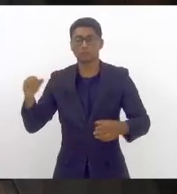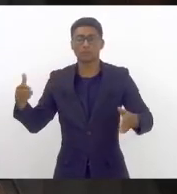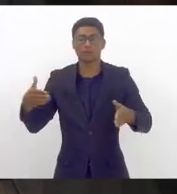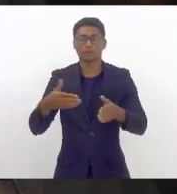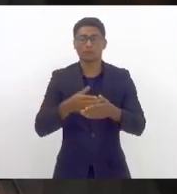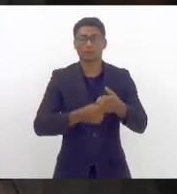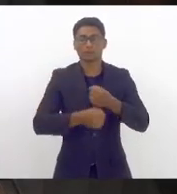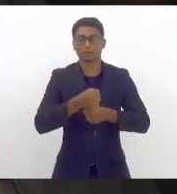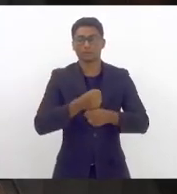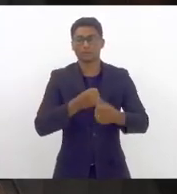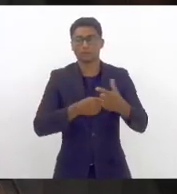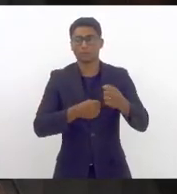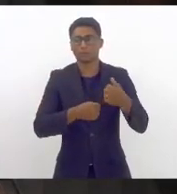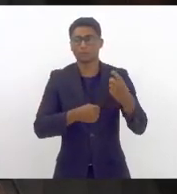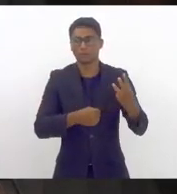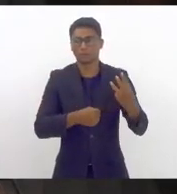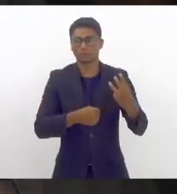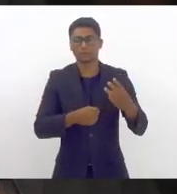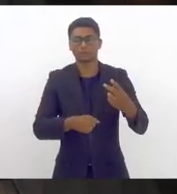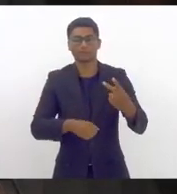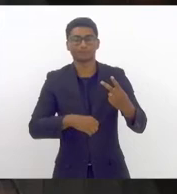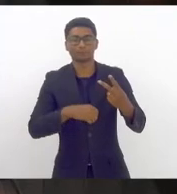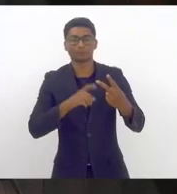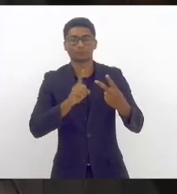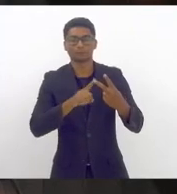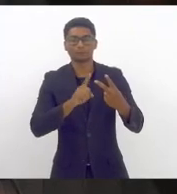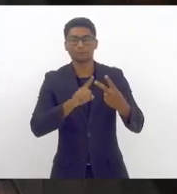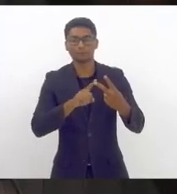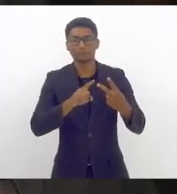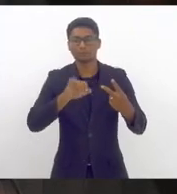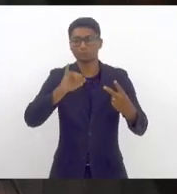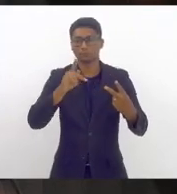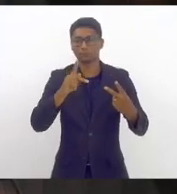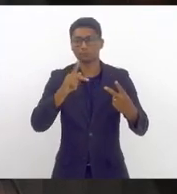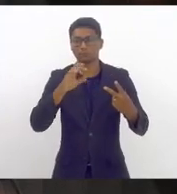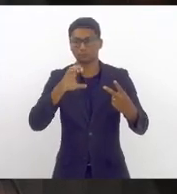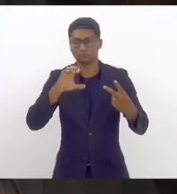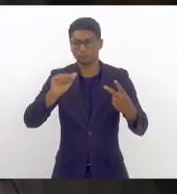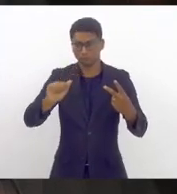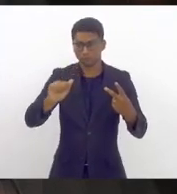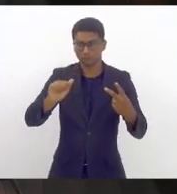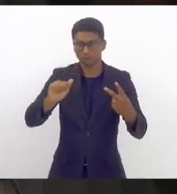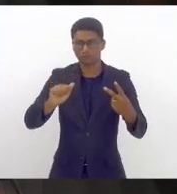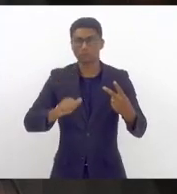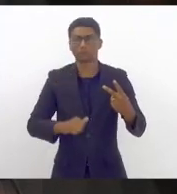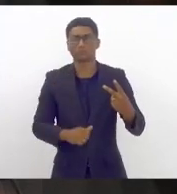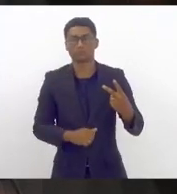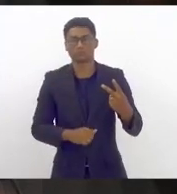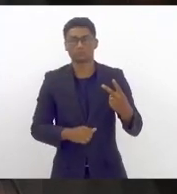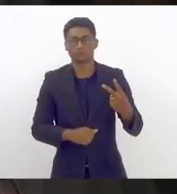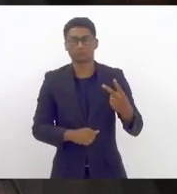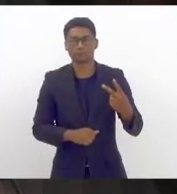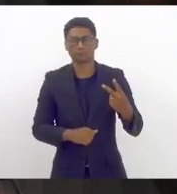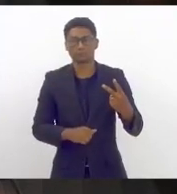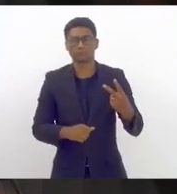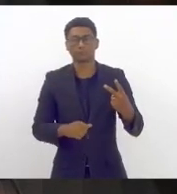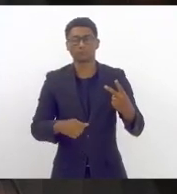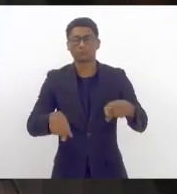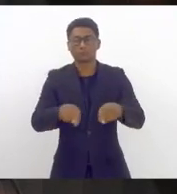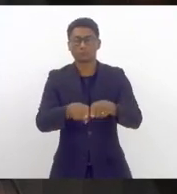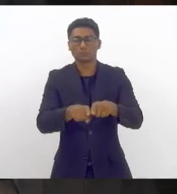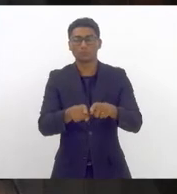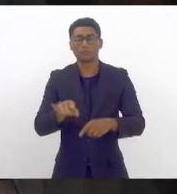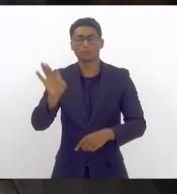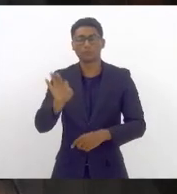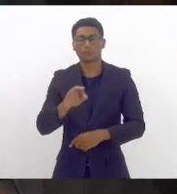e PCA mais quatro pontos percentuais de juros ou taxa SELIC